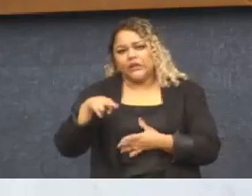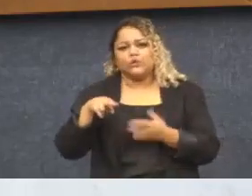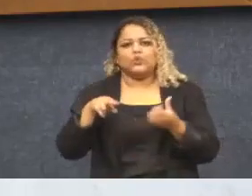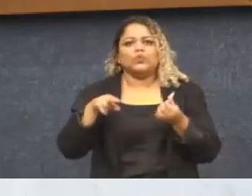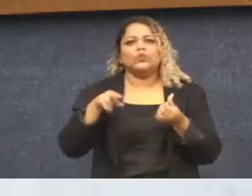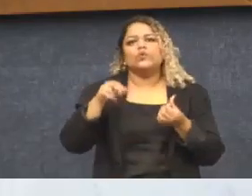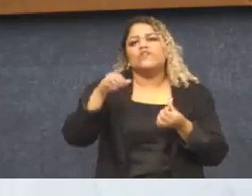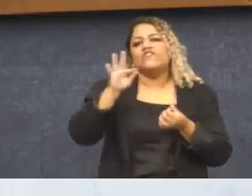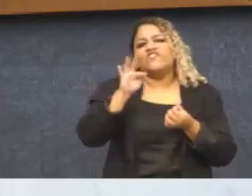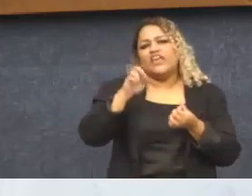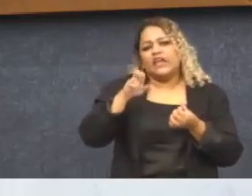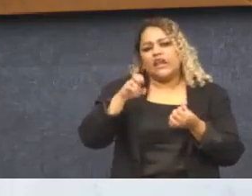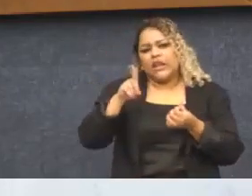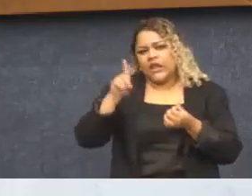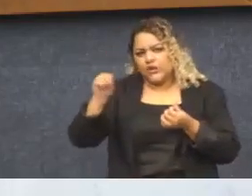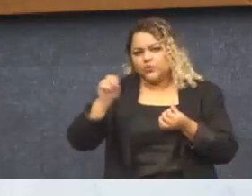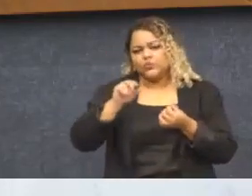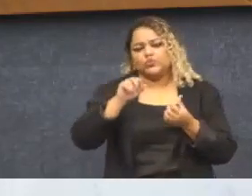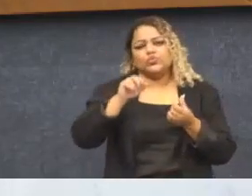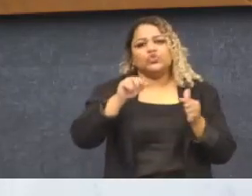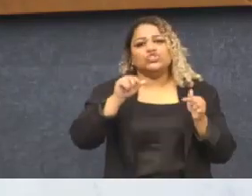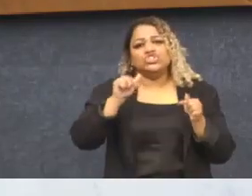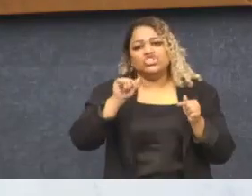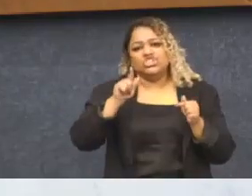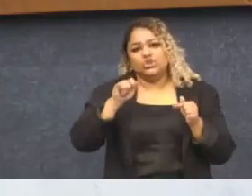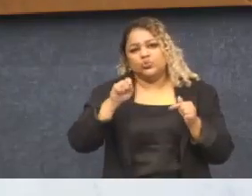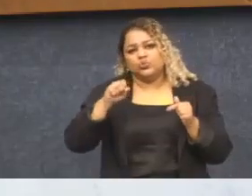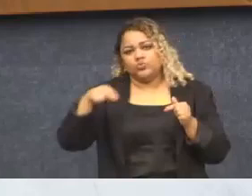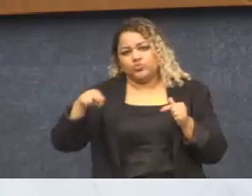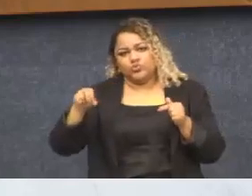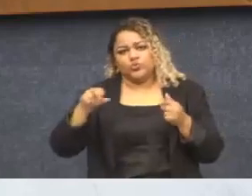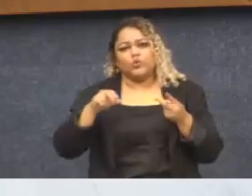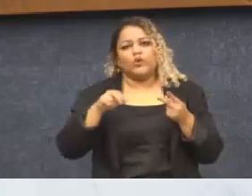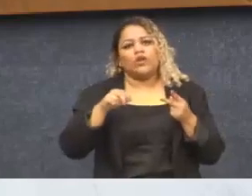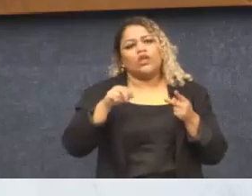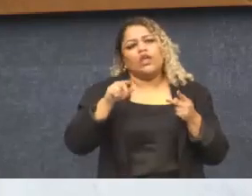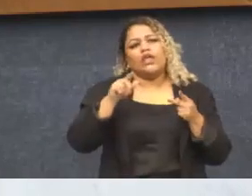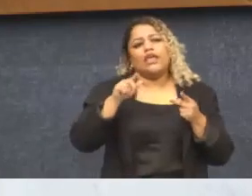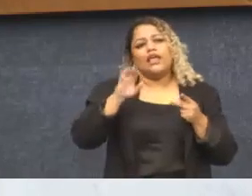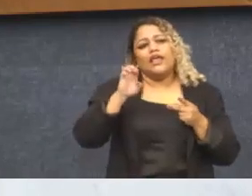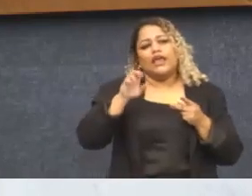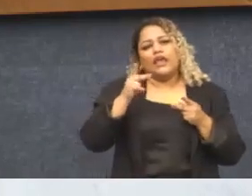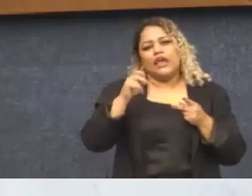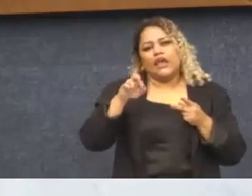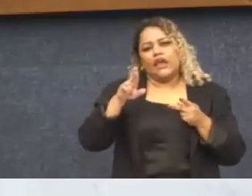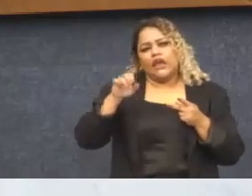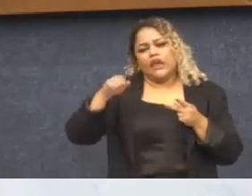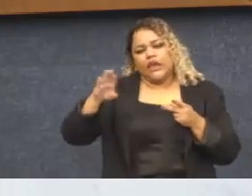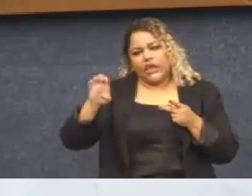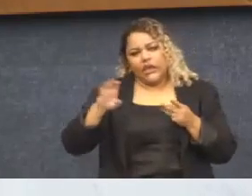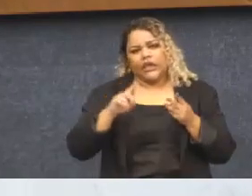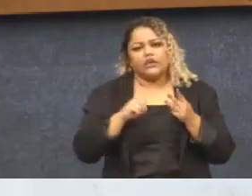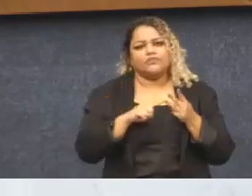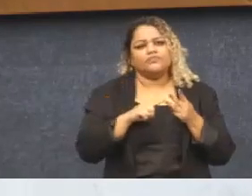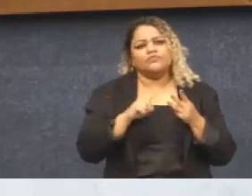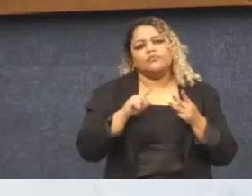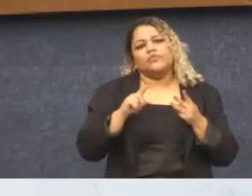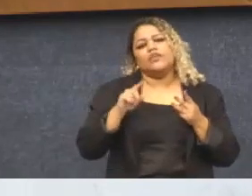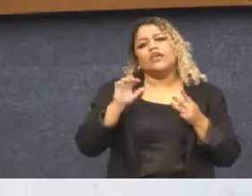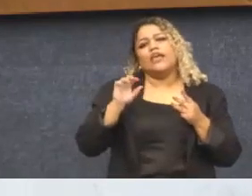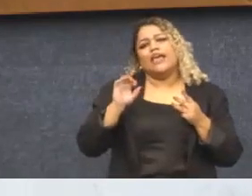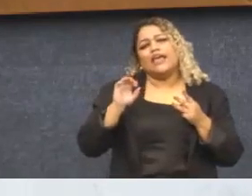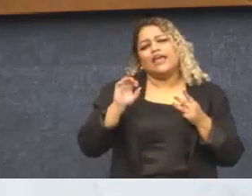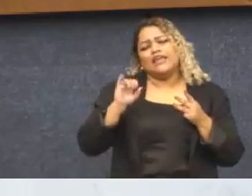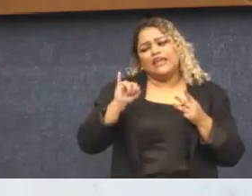Fernando Luiz, Gilson Guimarães, Elinho da Farmácia, Henrique Braga, Irlan Melo, Isa